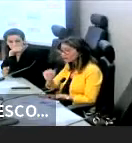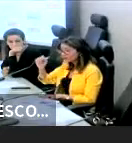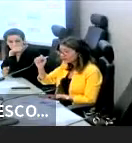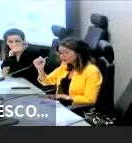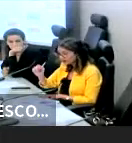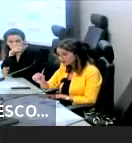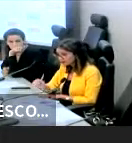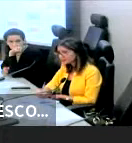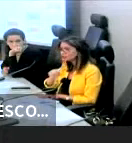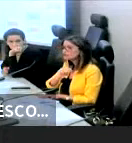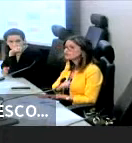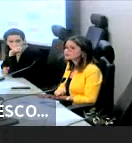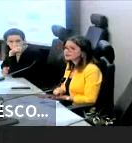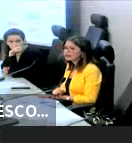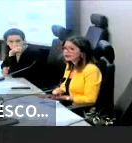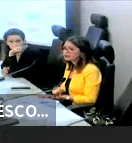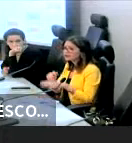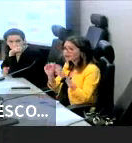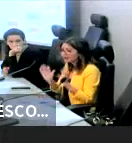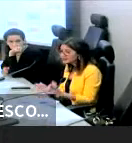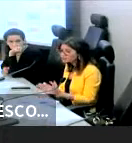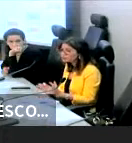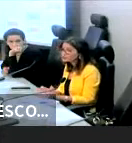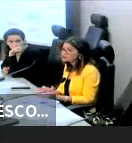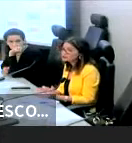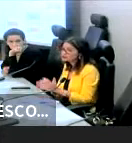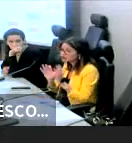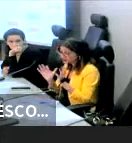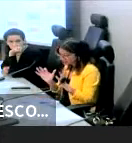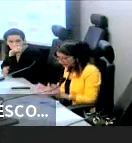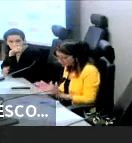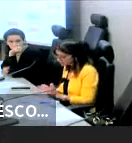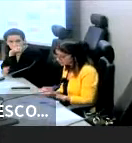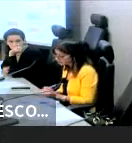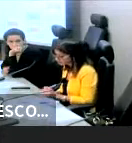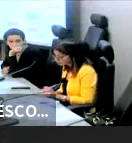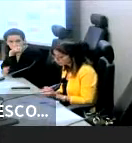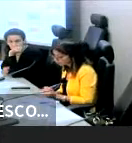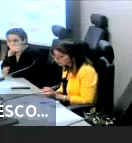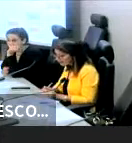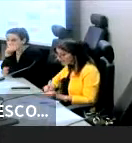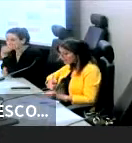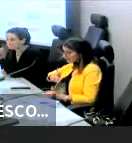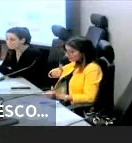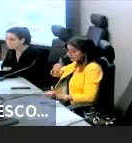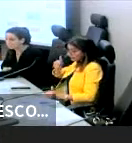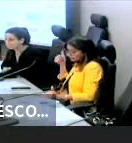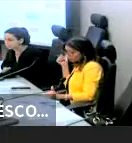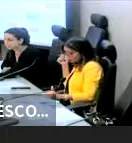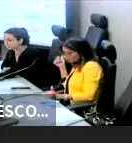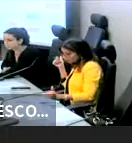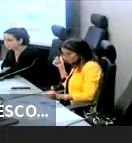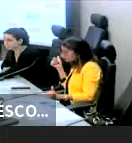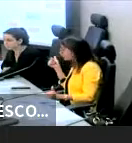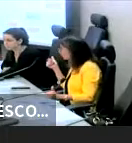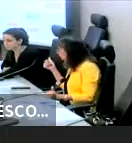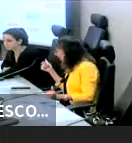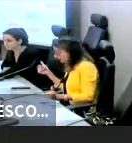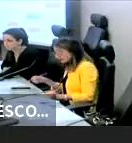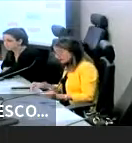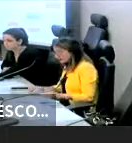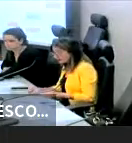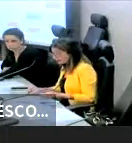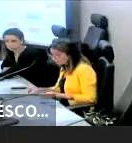comida, acesso à justiça negado. Essa foi a situação que a pesquisa tentou mapear e como,